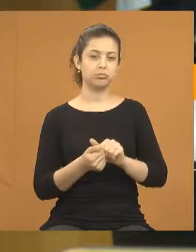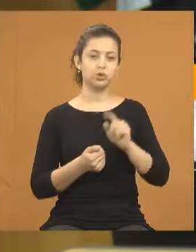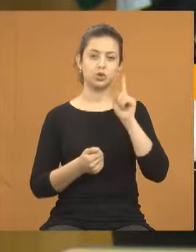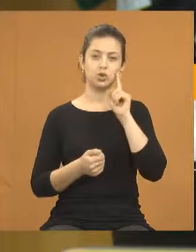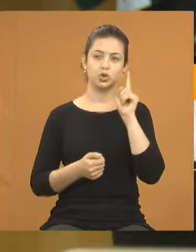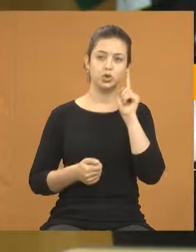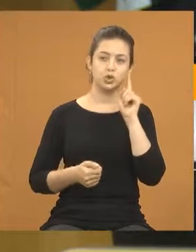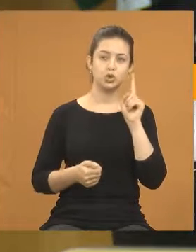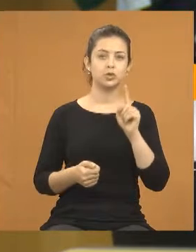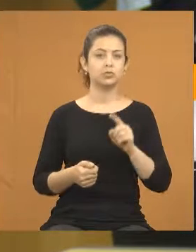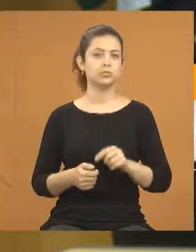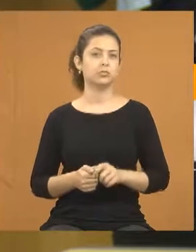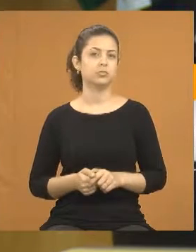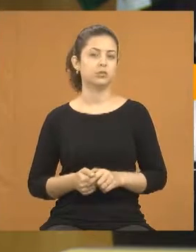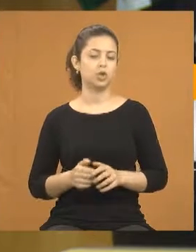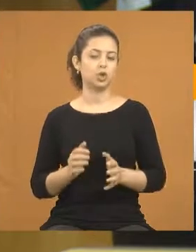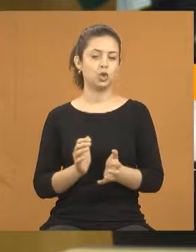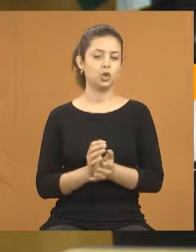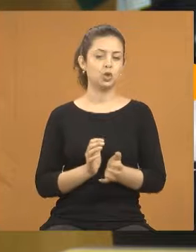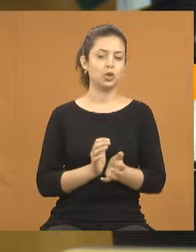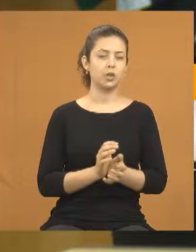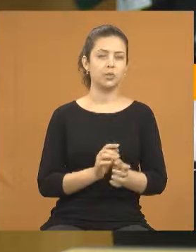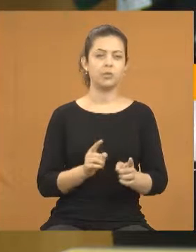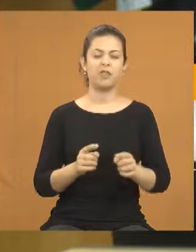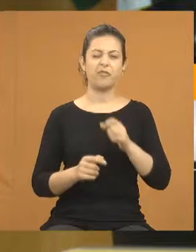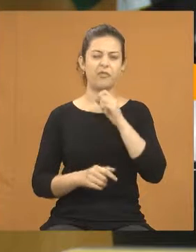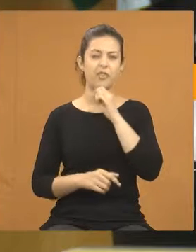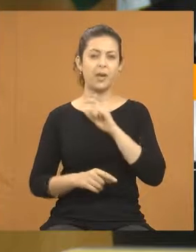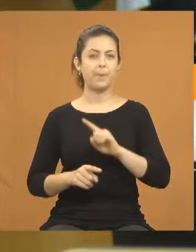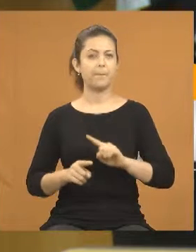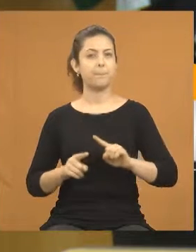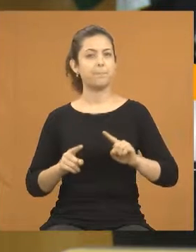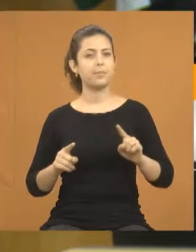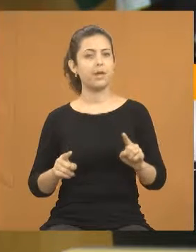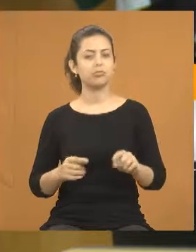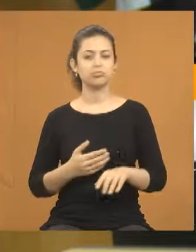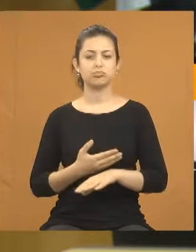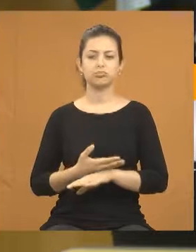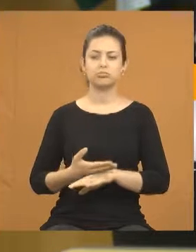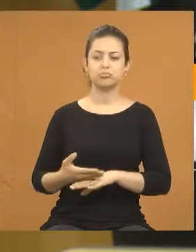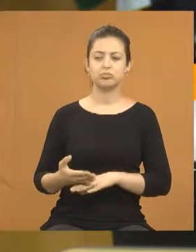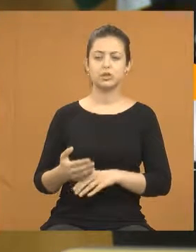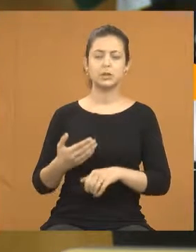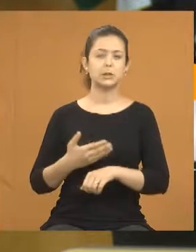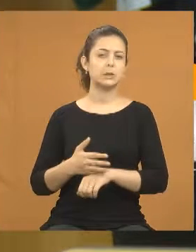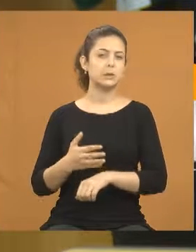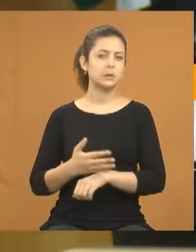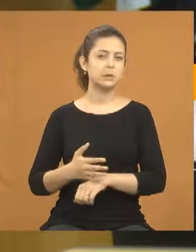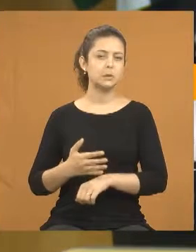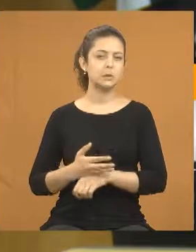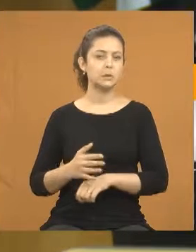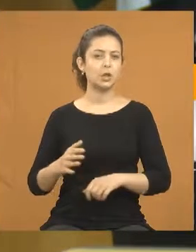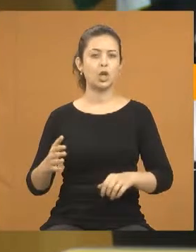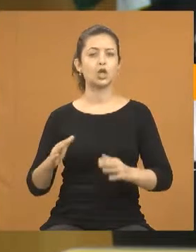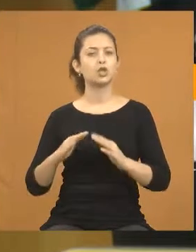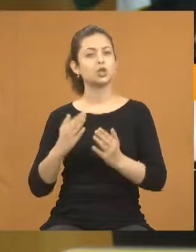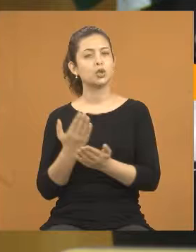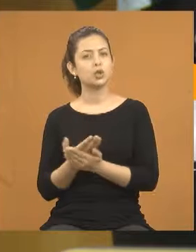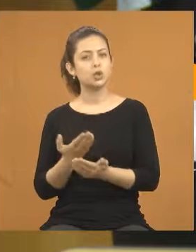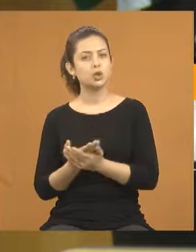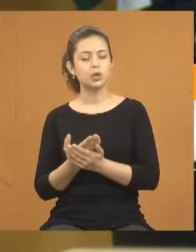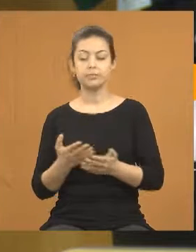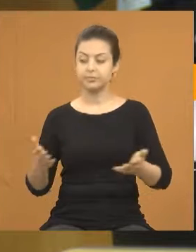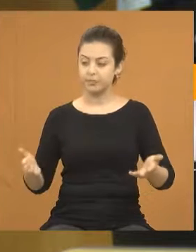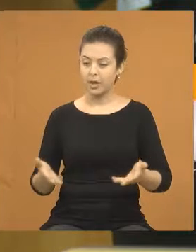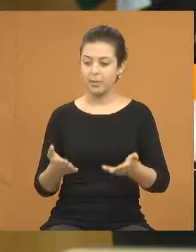dia a dia, não só nos times que existe veterano, nos amador, mas também fomentar a escolinha de futebol para